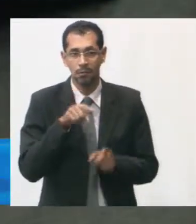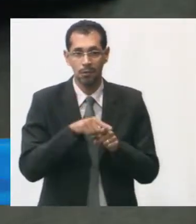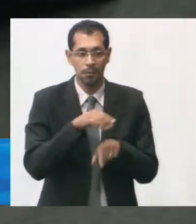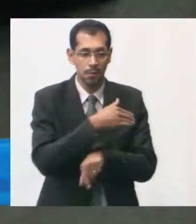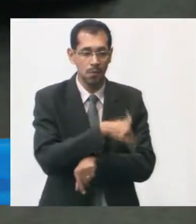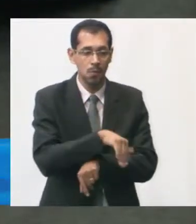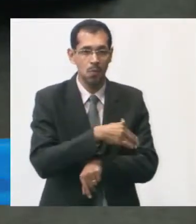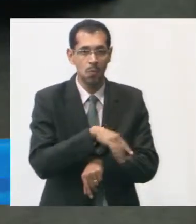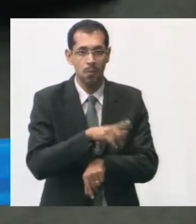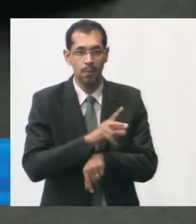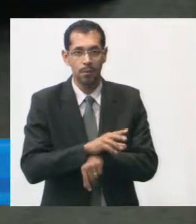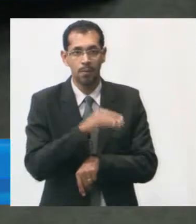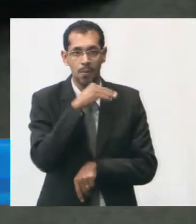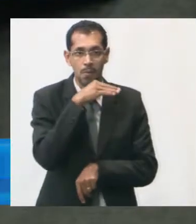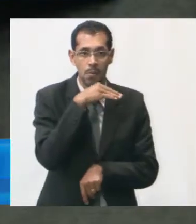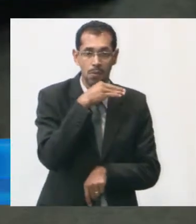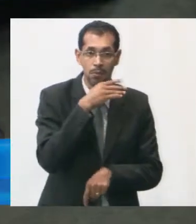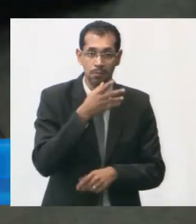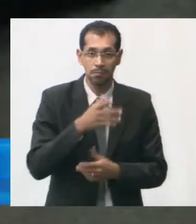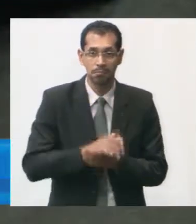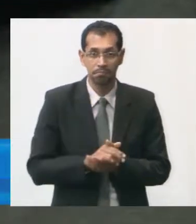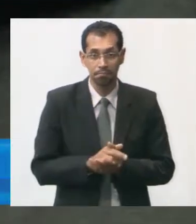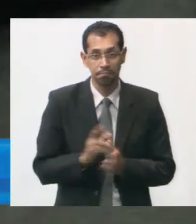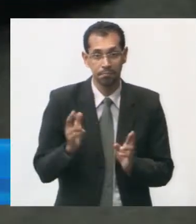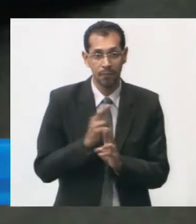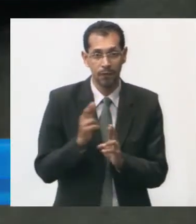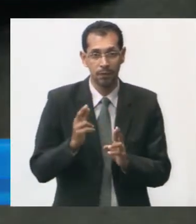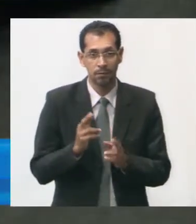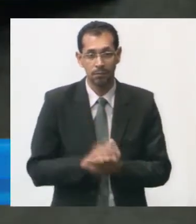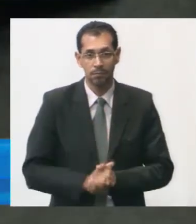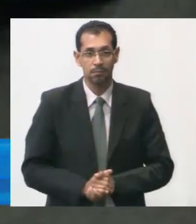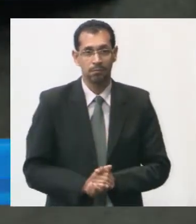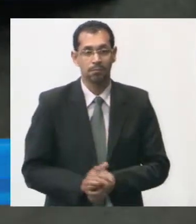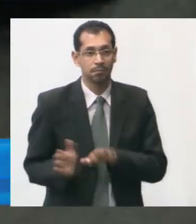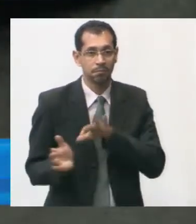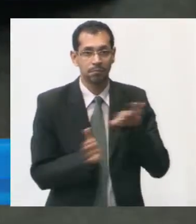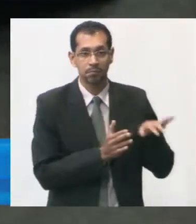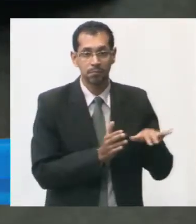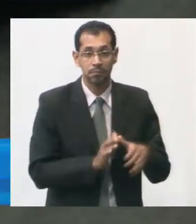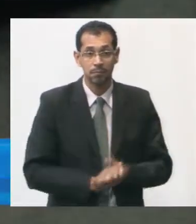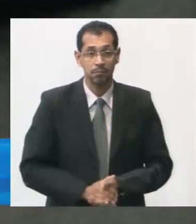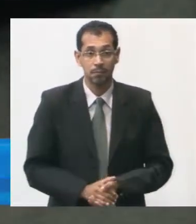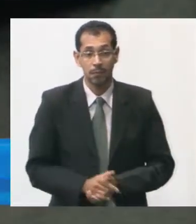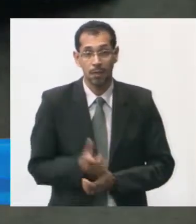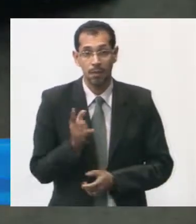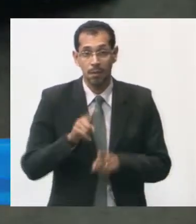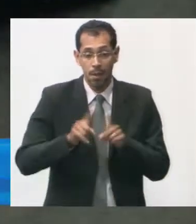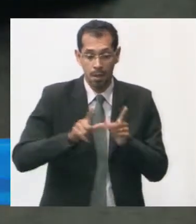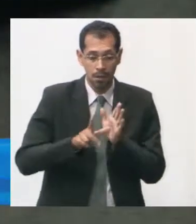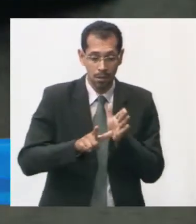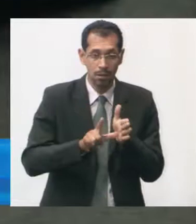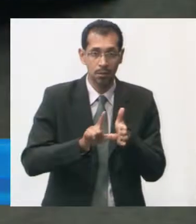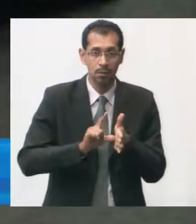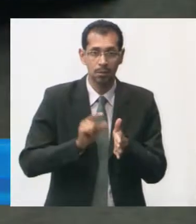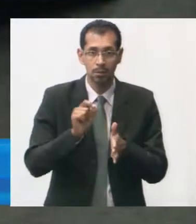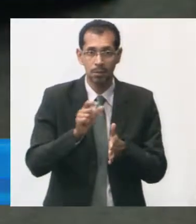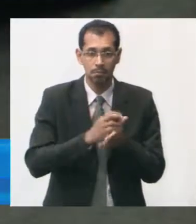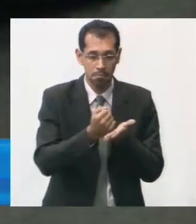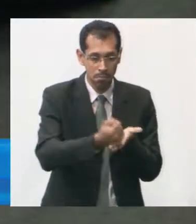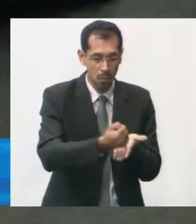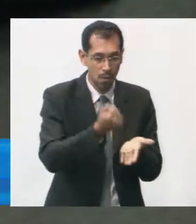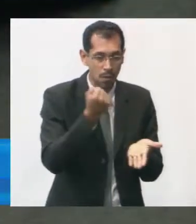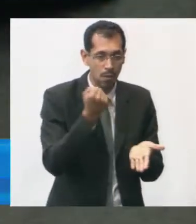só alertar. De antemão, vereador Sandro Parrini, Roberto Martins, foi protocolada